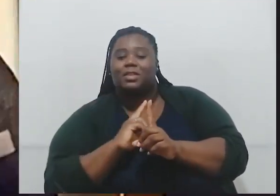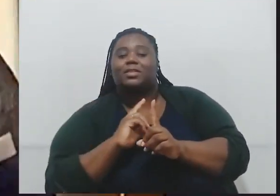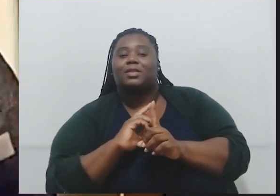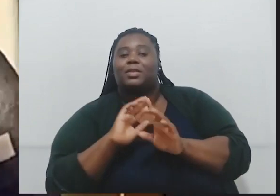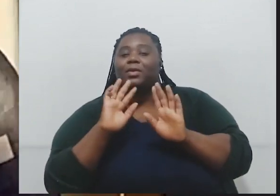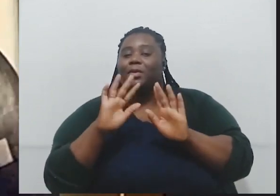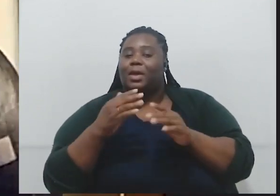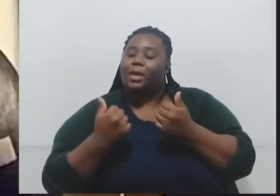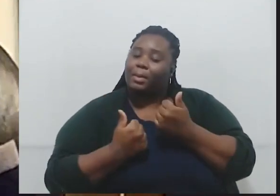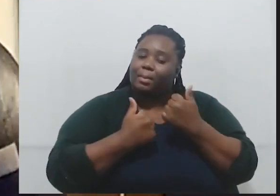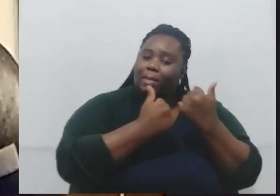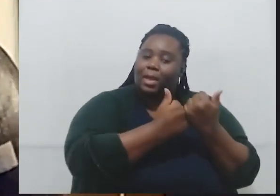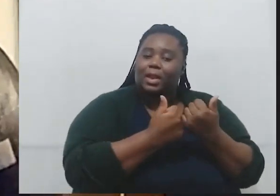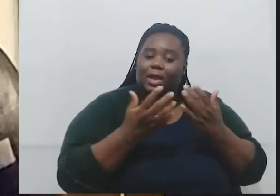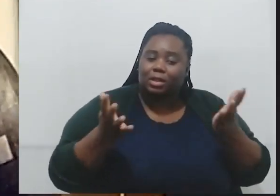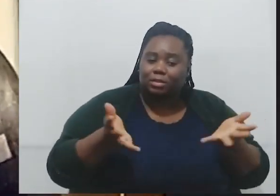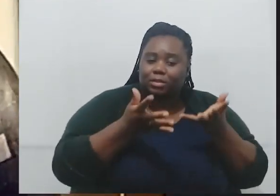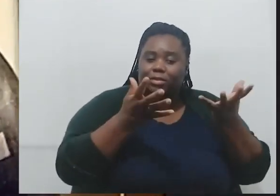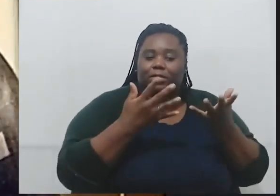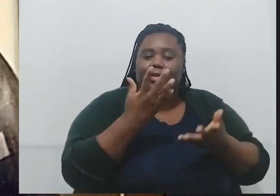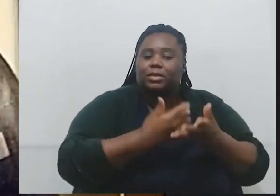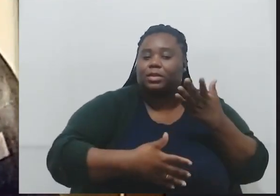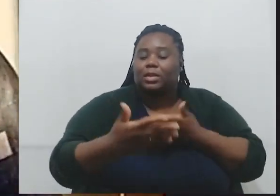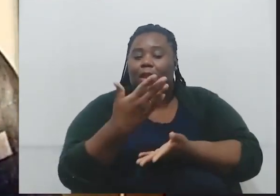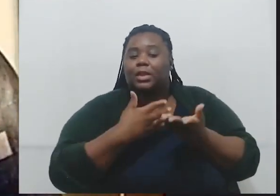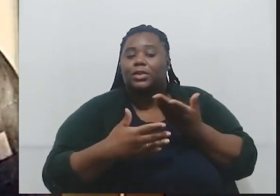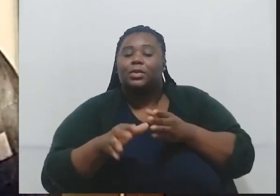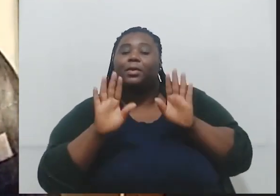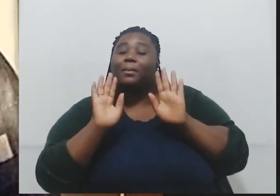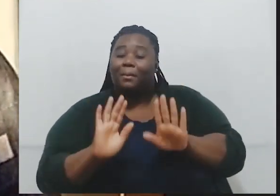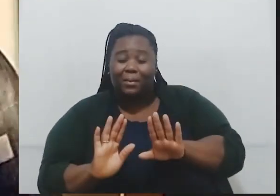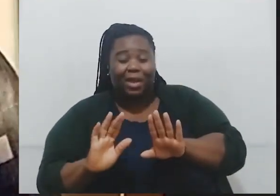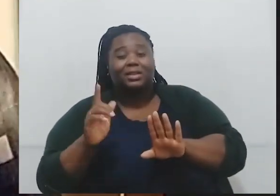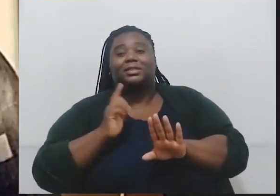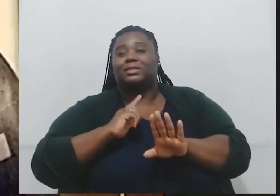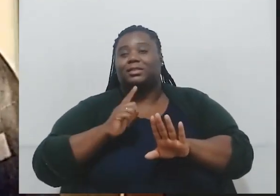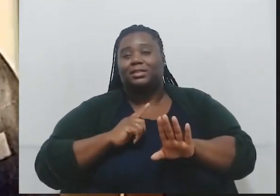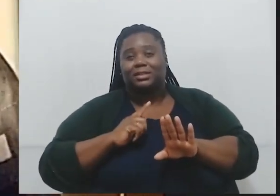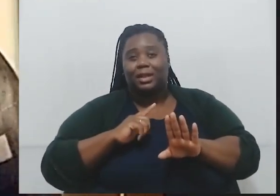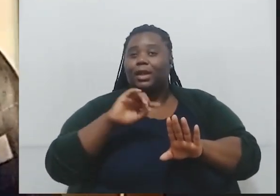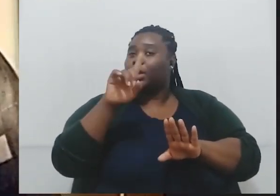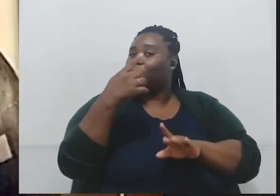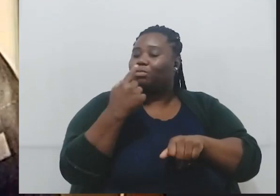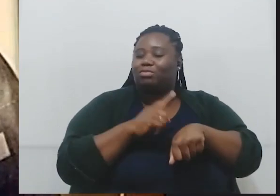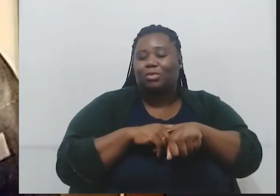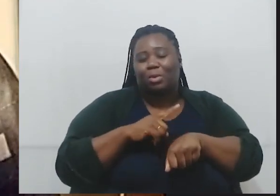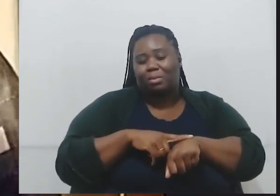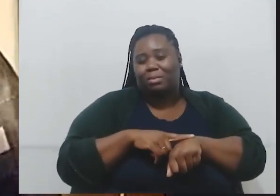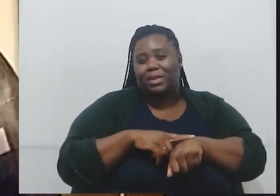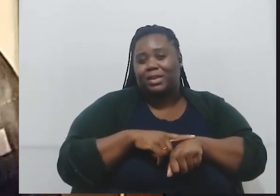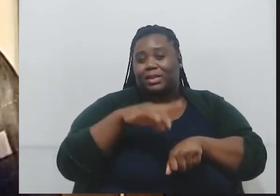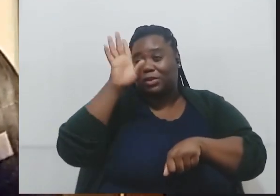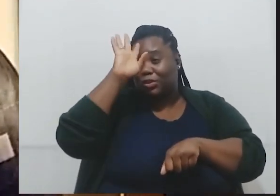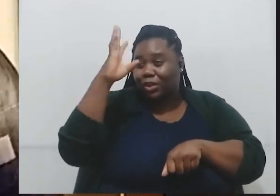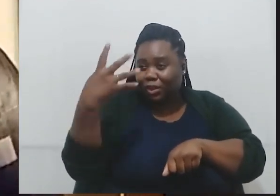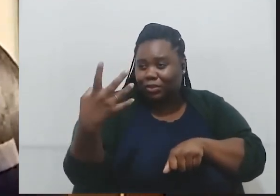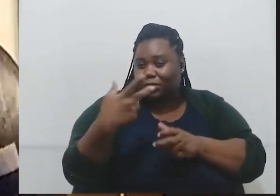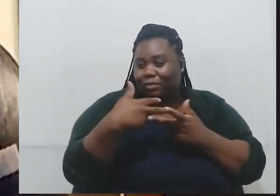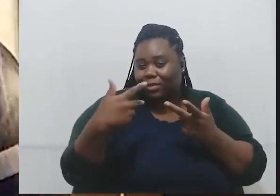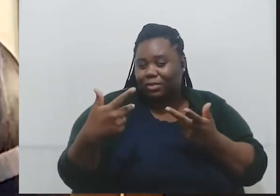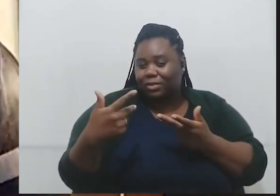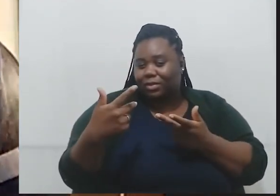todas, por mais que tenha tudo isso, tem sim um momento ali de decisão, assim, que ele é solitário mesmo, um momento que você precisa